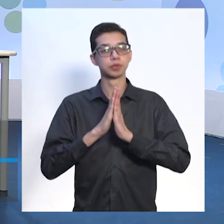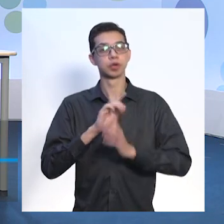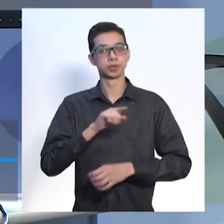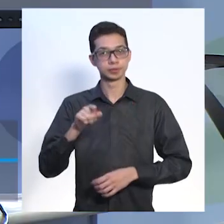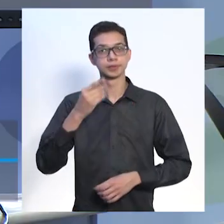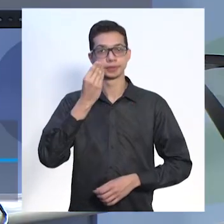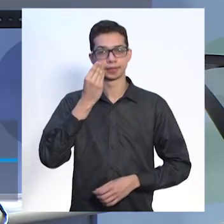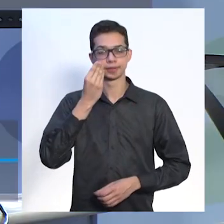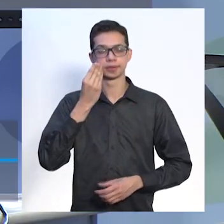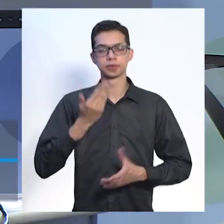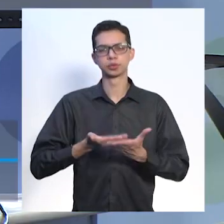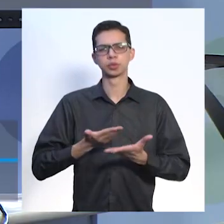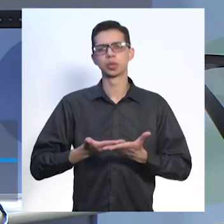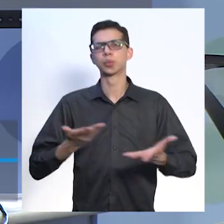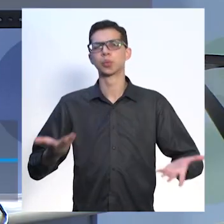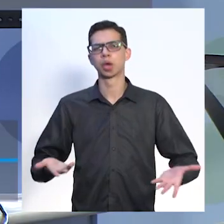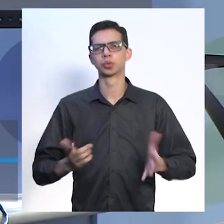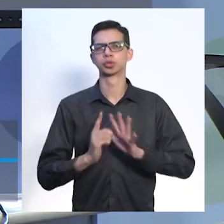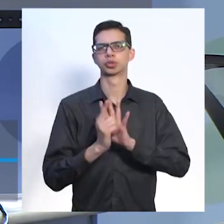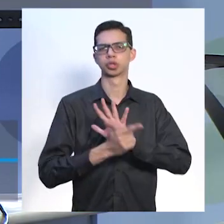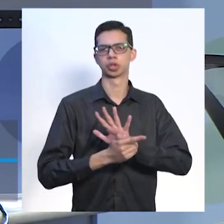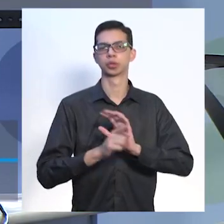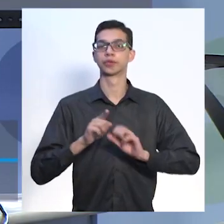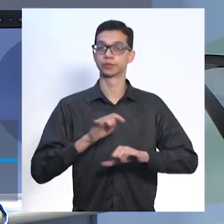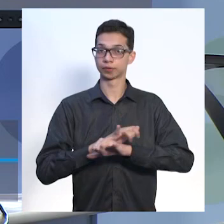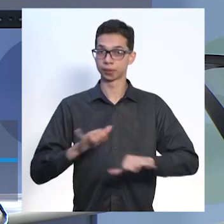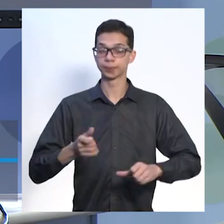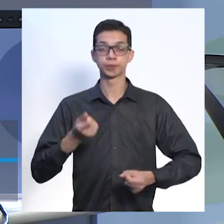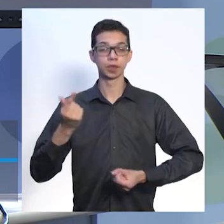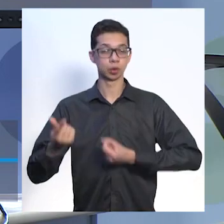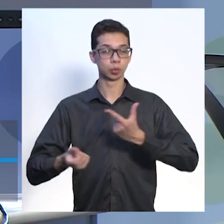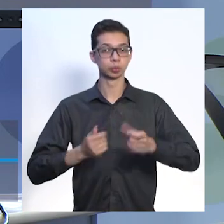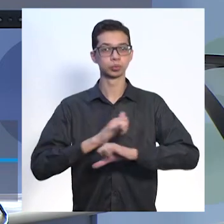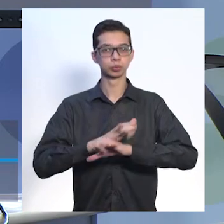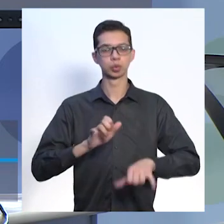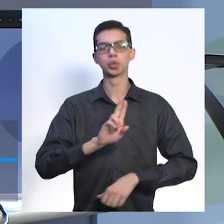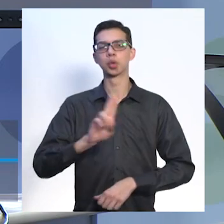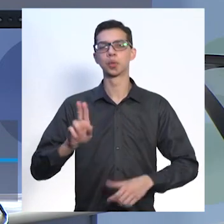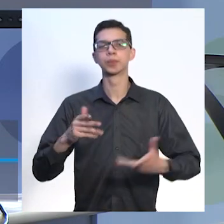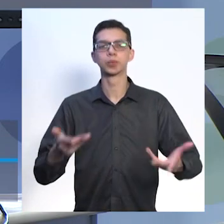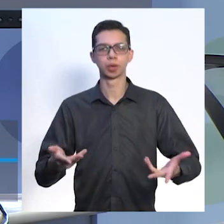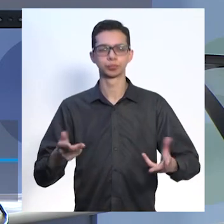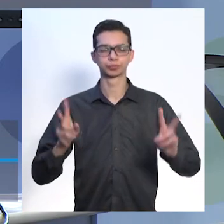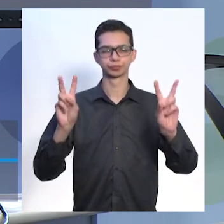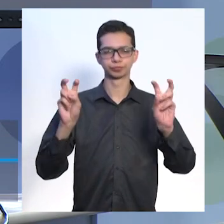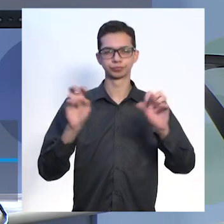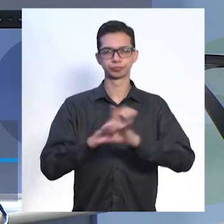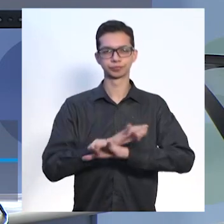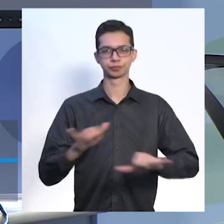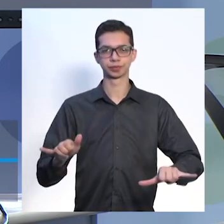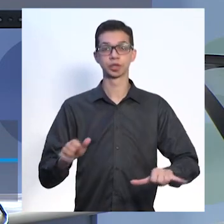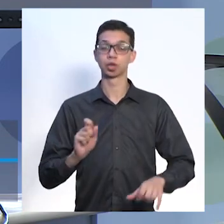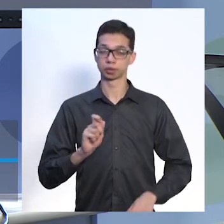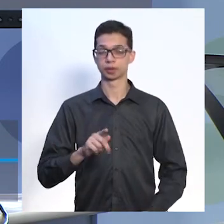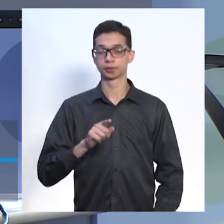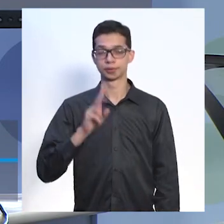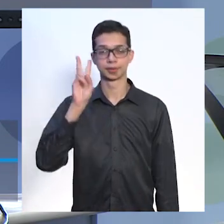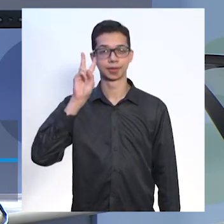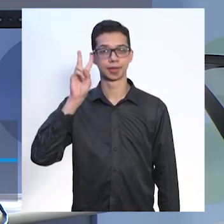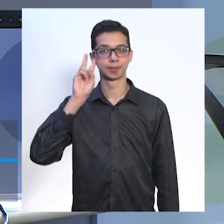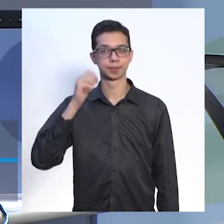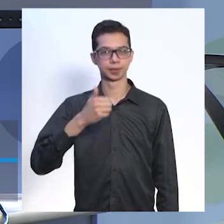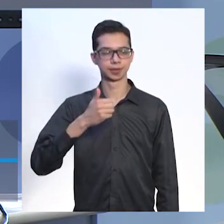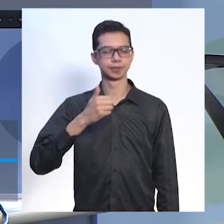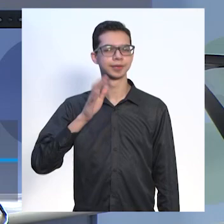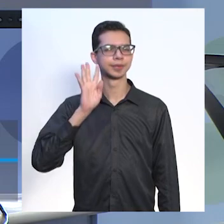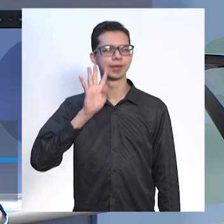nós estudamos. Alguns colocaram as notícias aqui, o nome da notícia, o nome da reportagem, pelo menos vocês lembram. Legal, tá melhor que eu